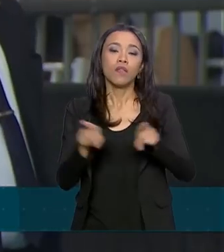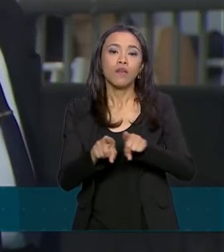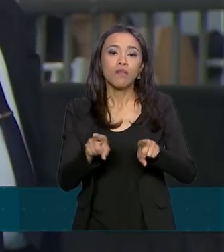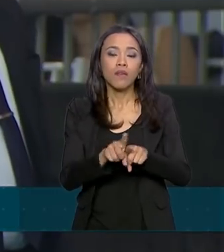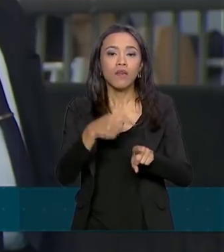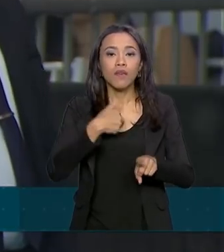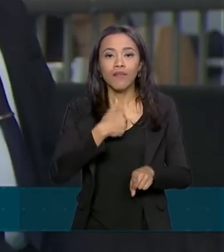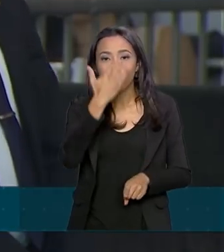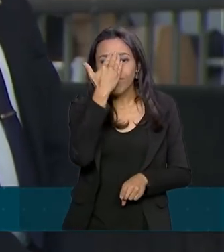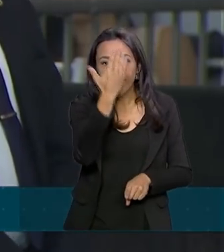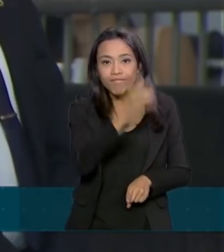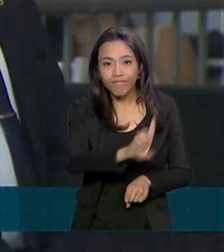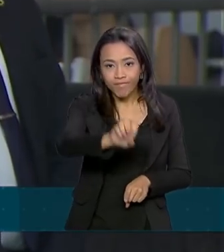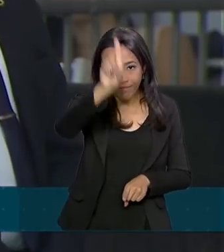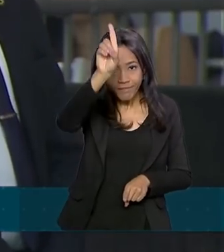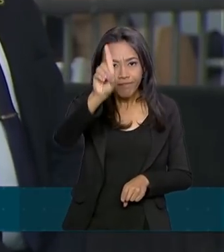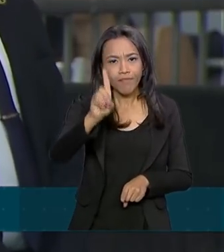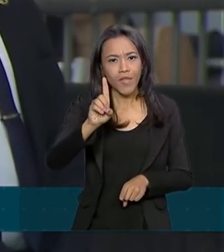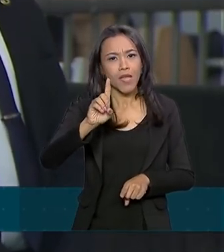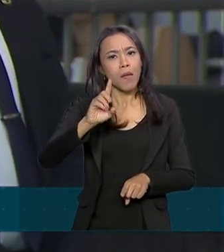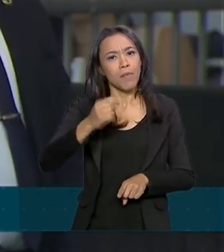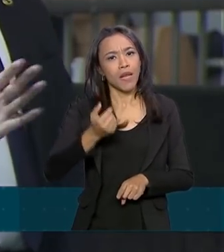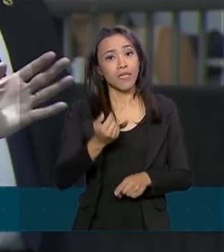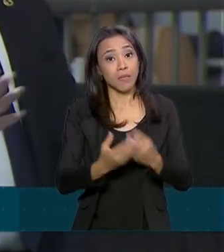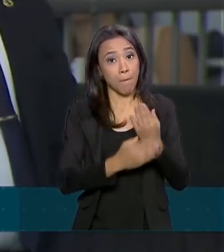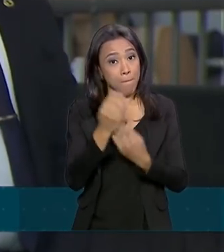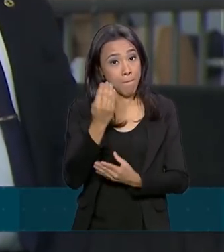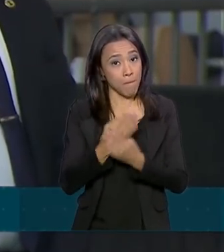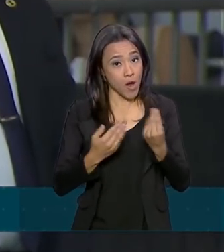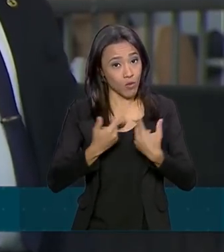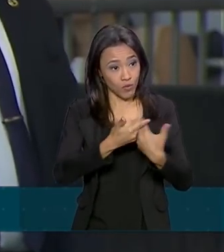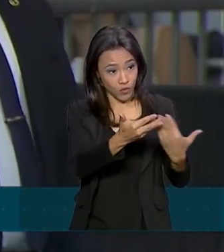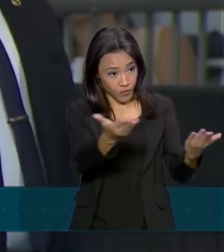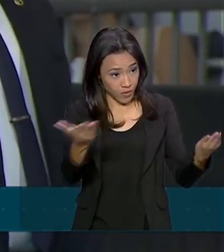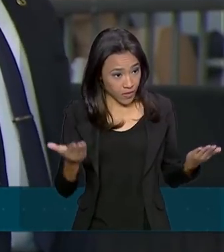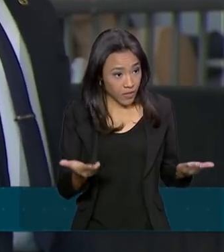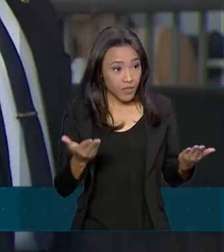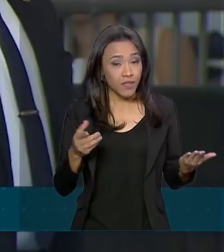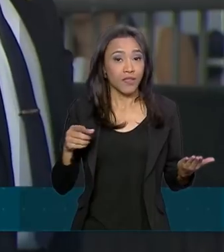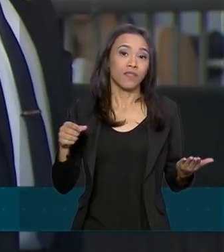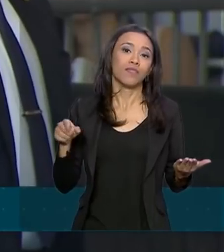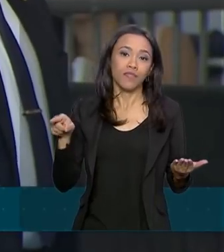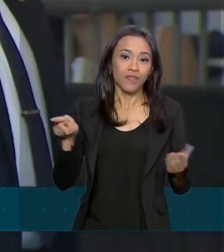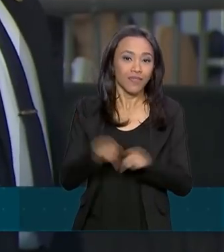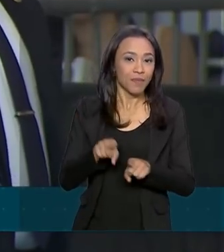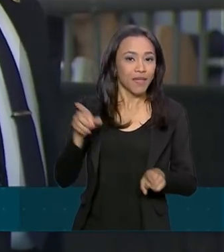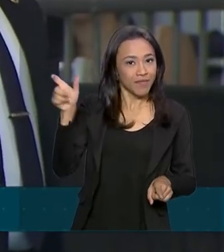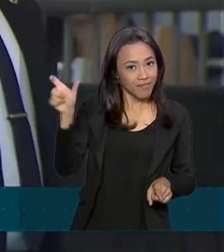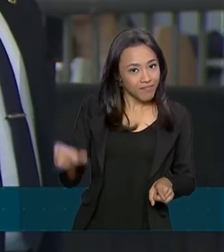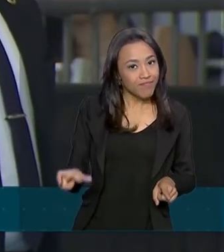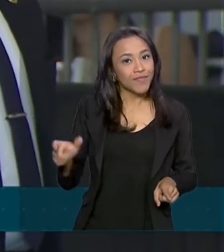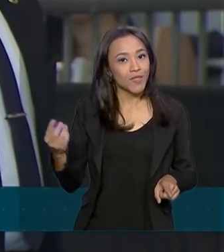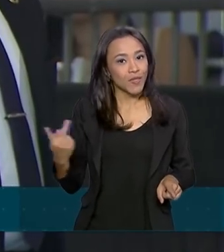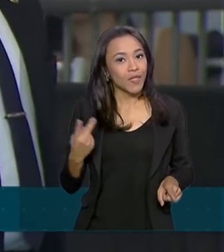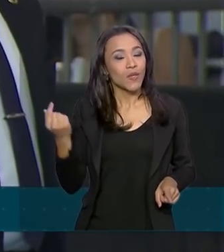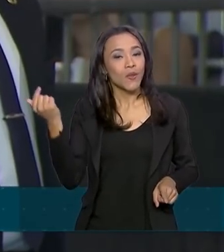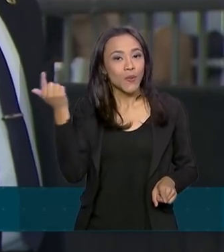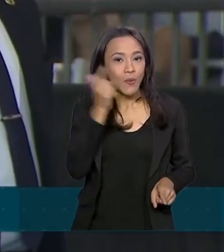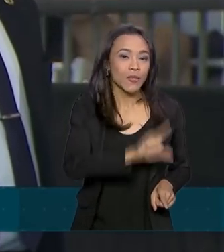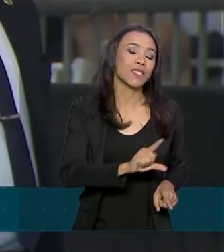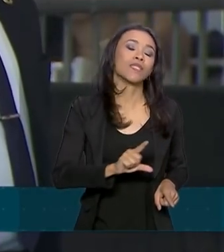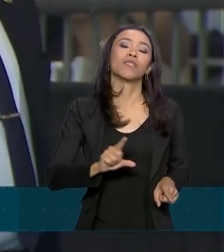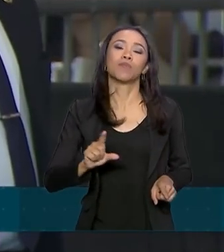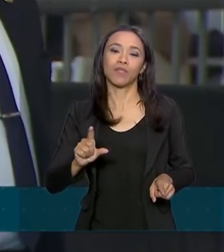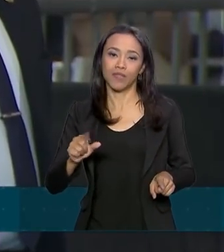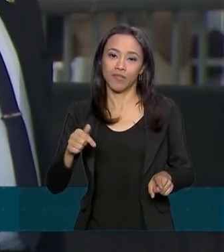Deus que, pelas mãos de muitos de vocês, entre Ronaldo Caiado, ter chegado à presidência da